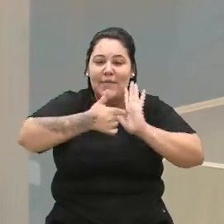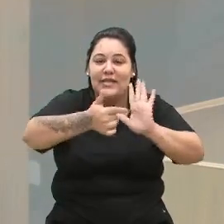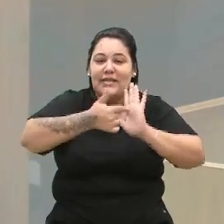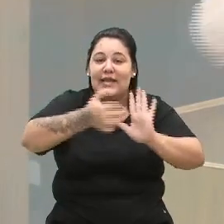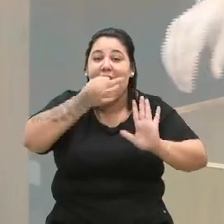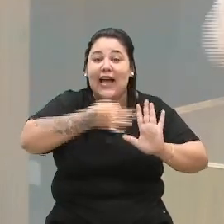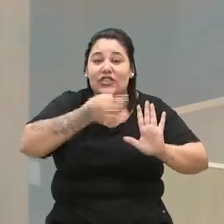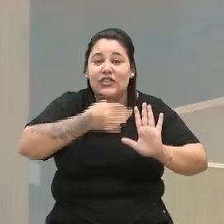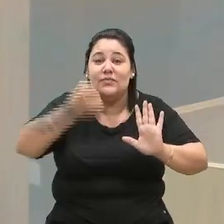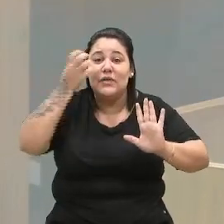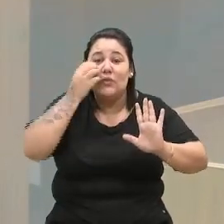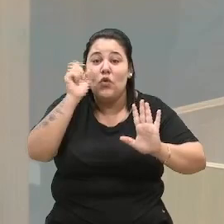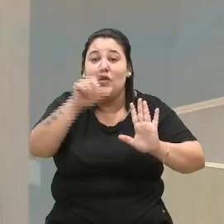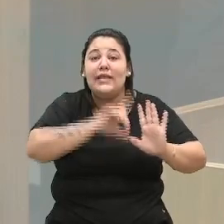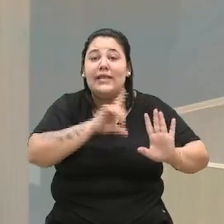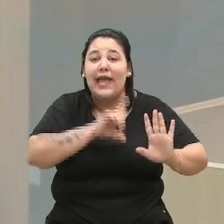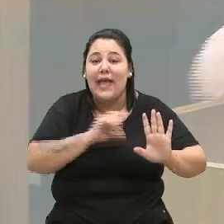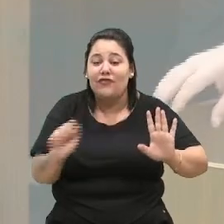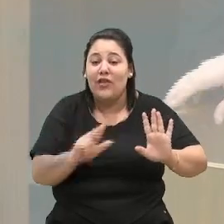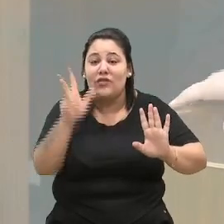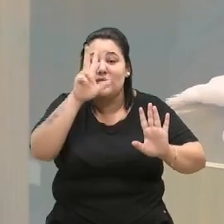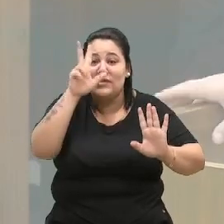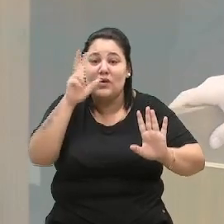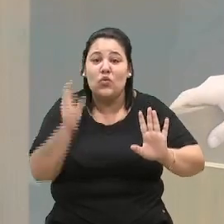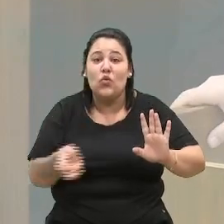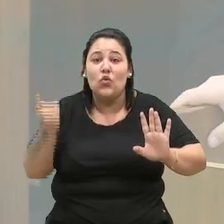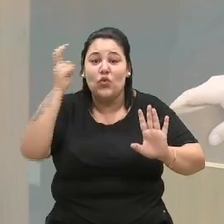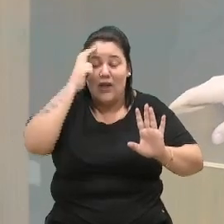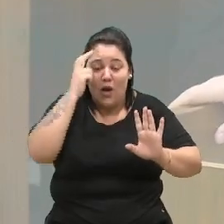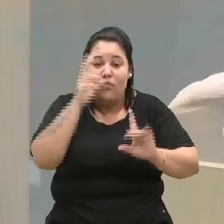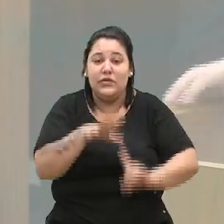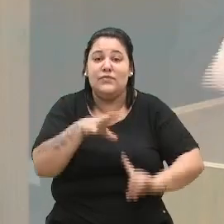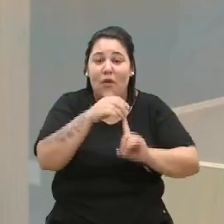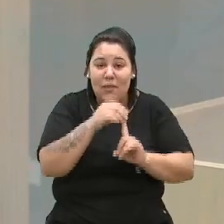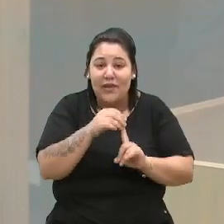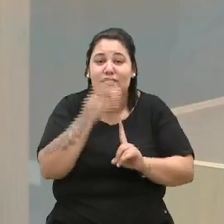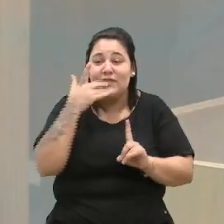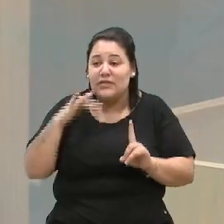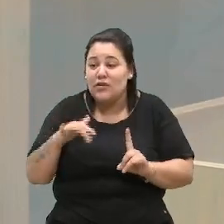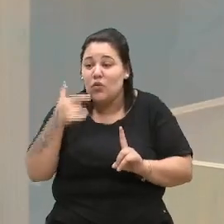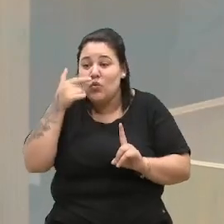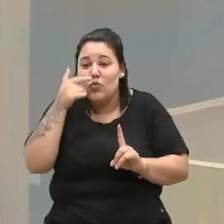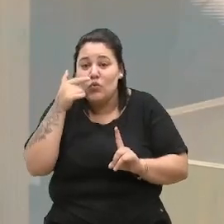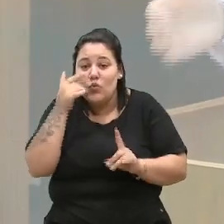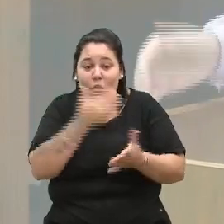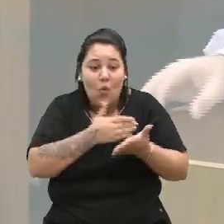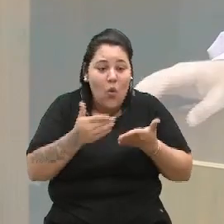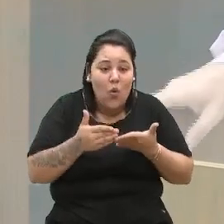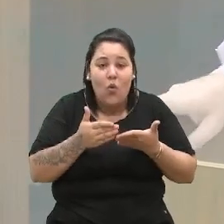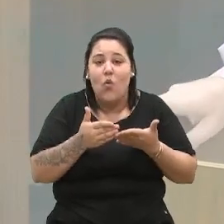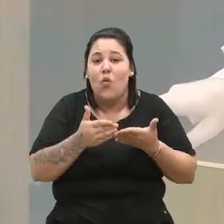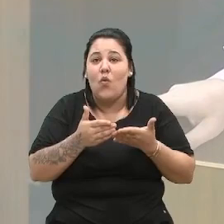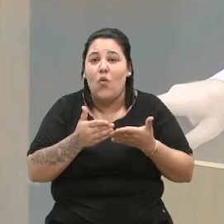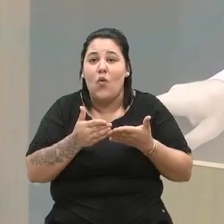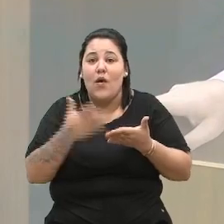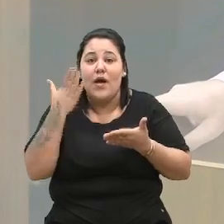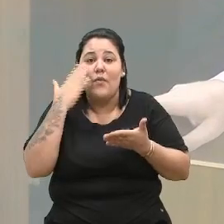as crianças, né? Que estão começando a entender o que é a cidade, e isso é uma transversalidade entre